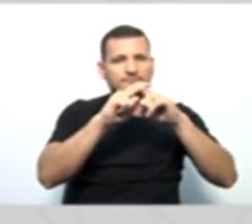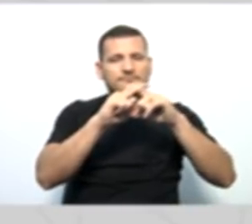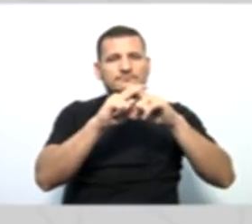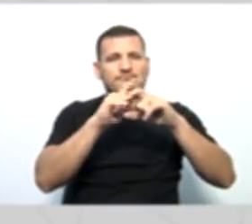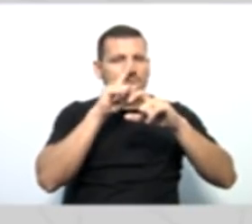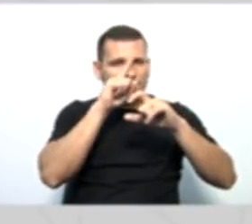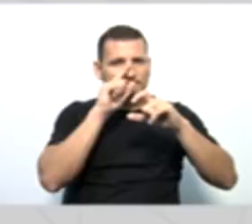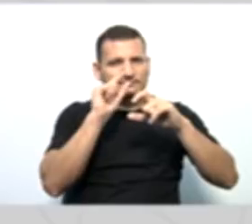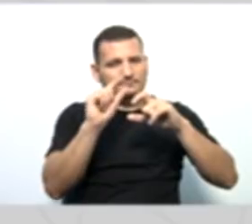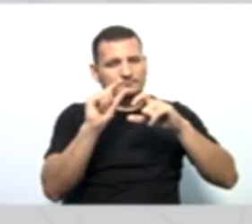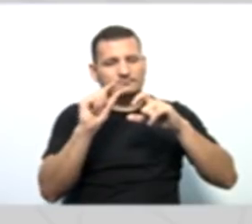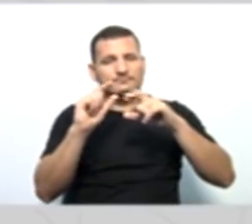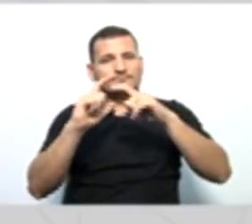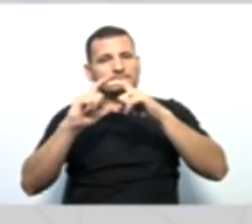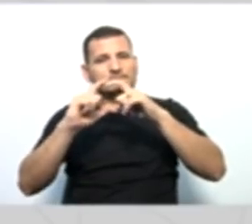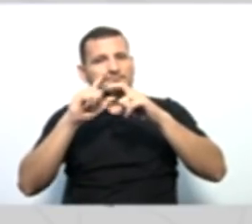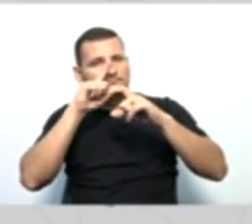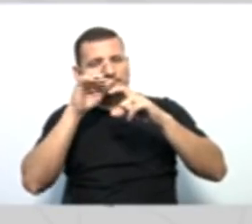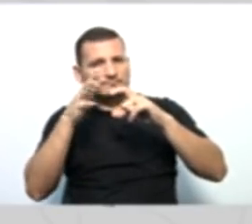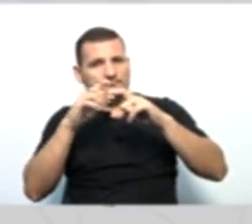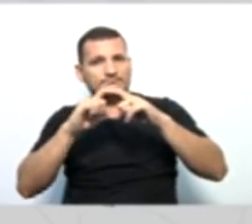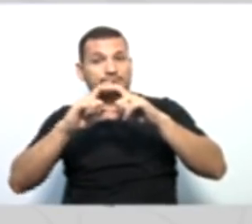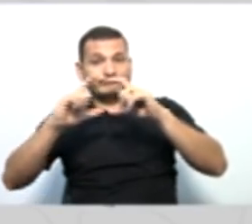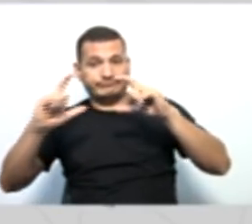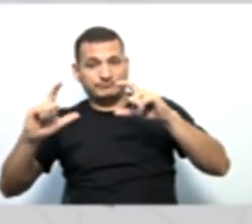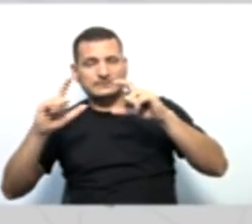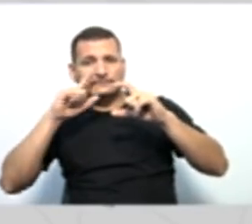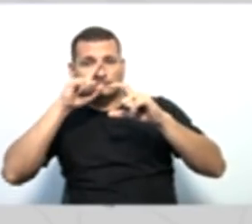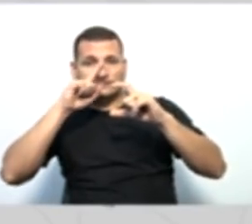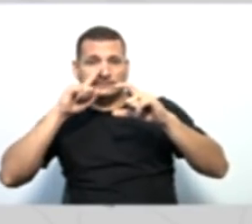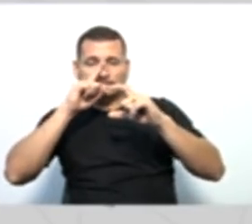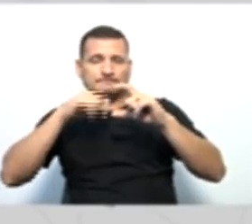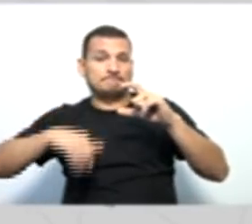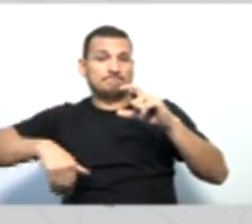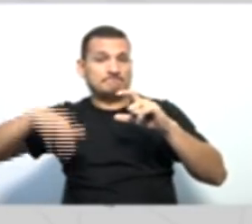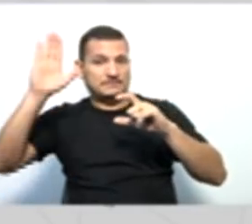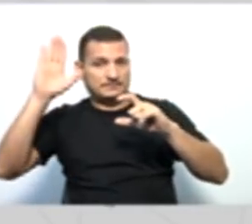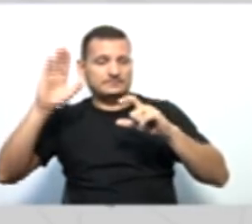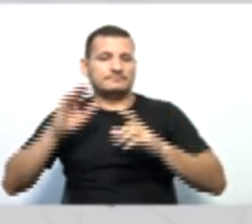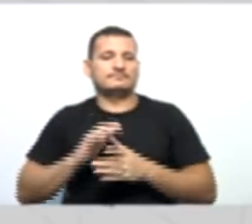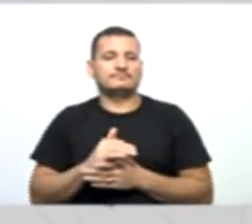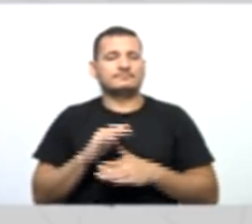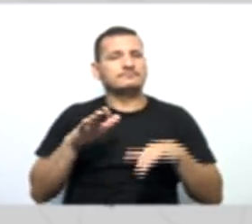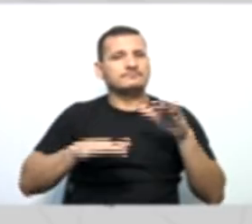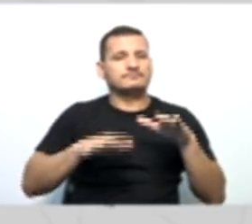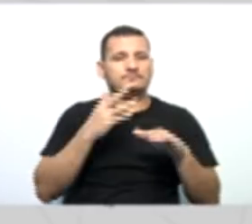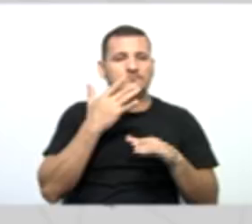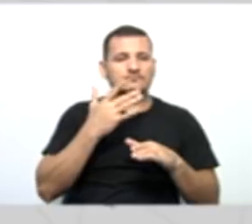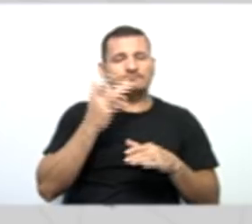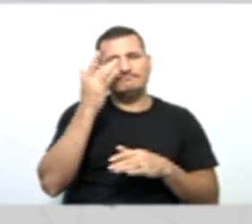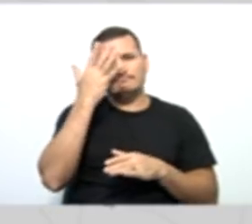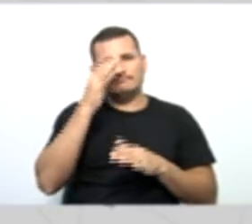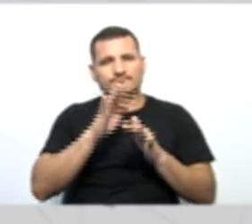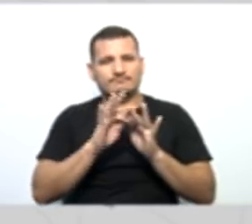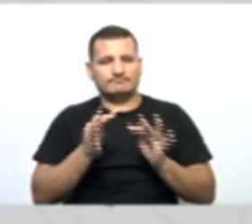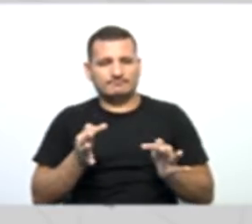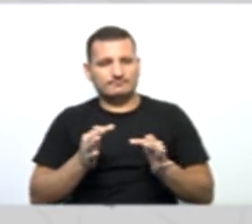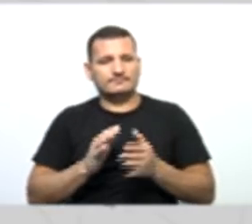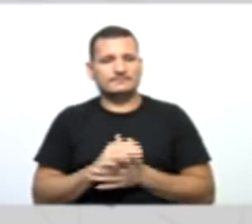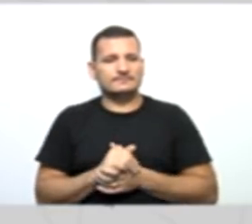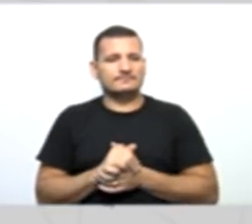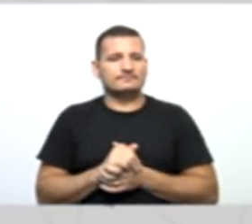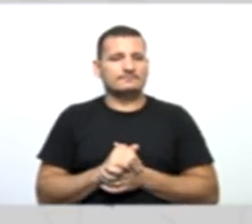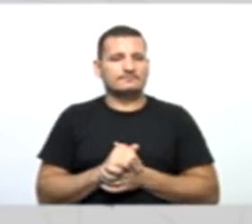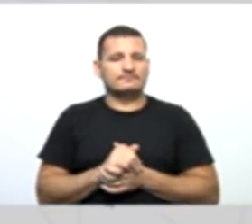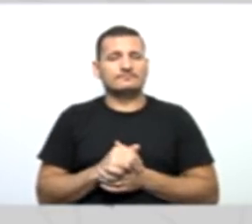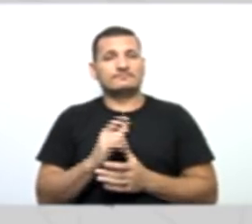média intensidade, grande intensidade de risco, de acordo com as suas cores. Fácil, simples, já bateram muito sobre isso.